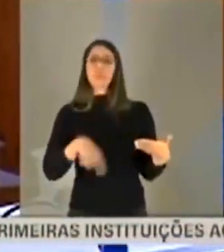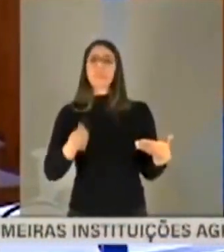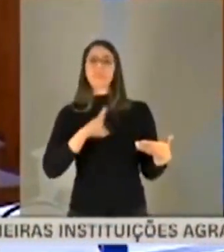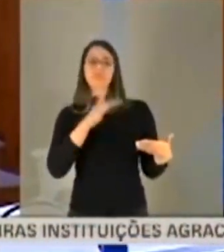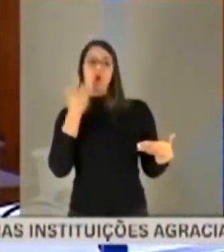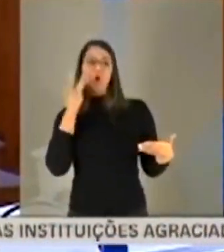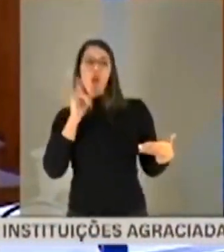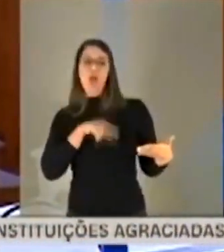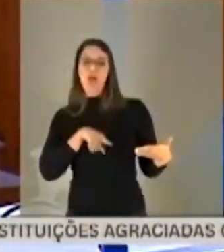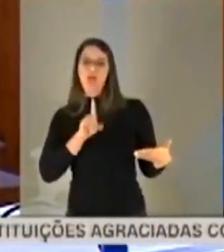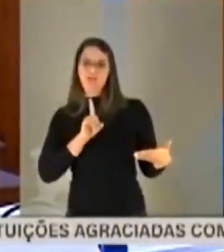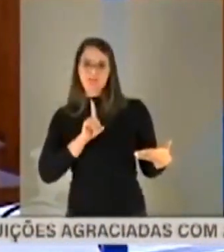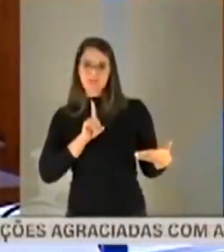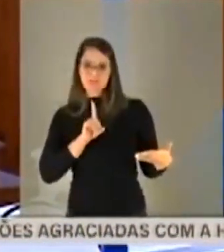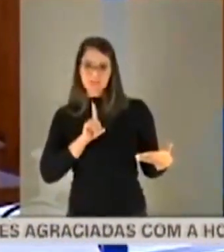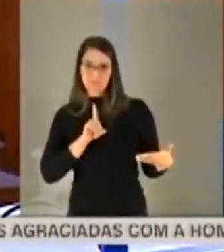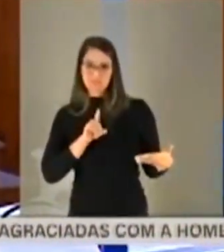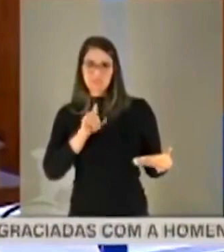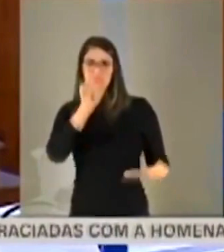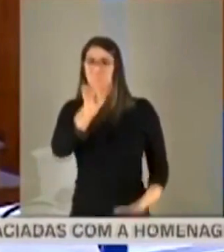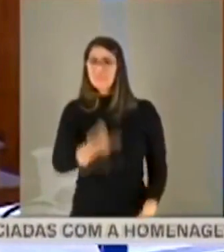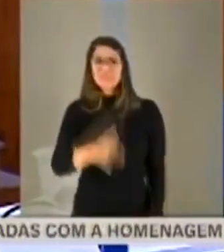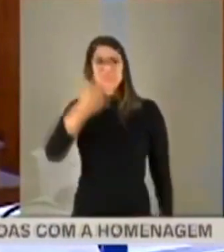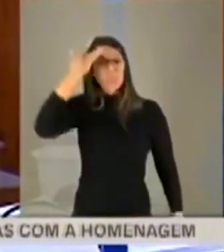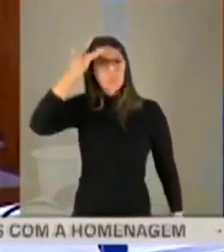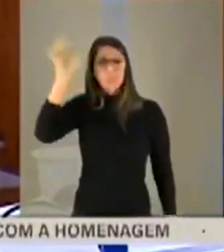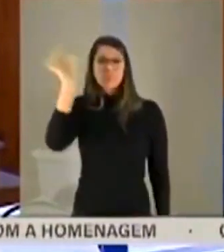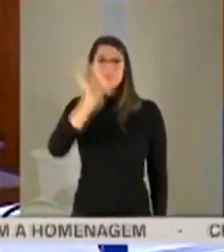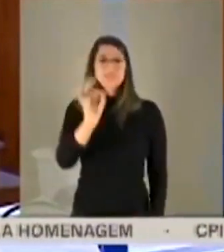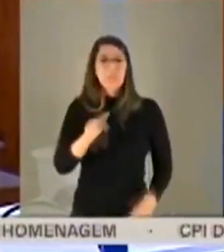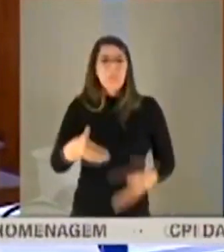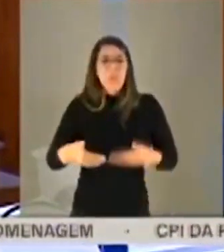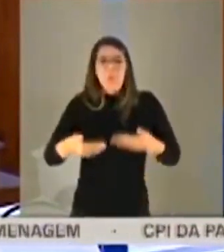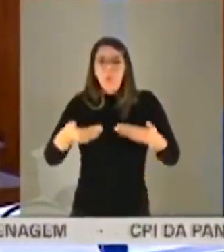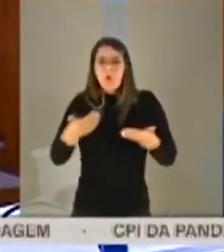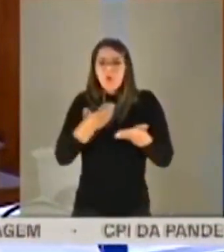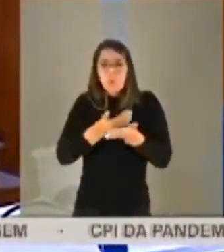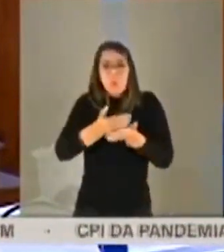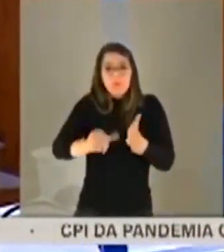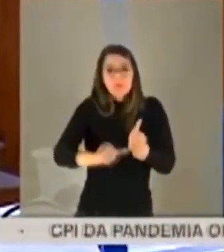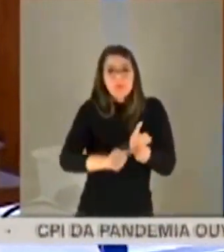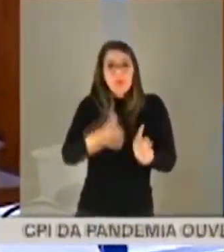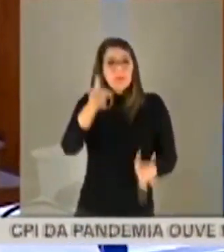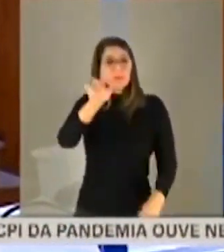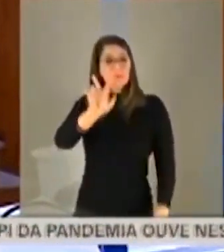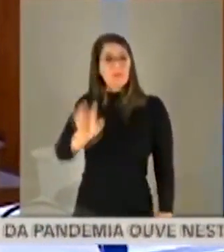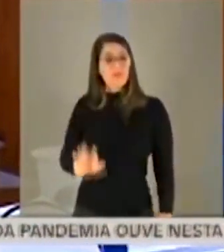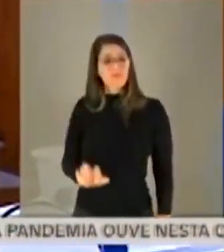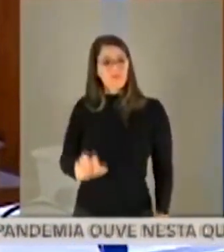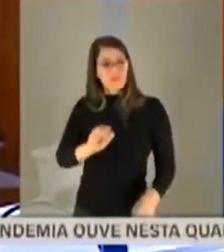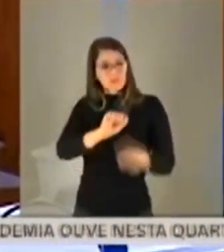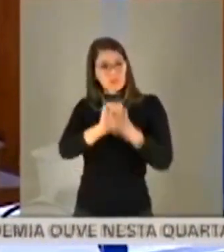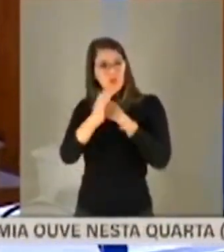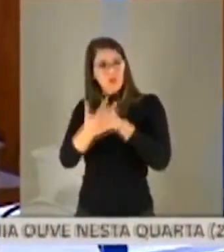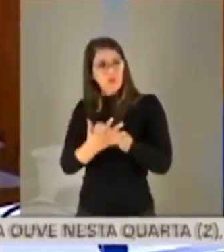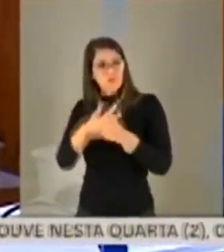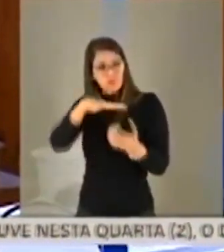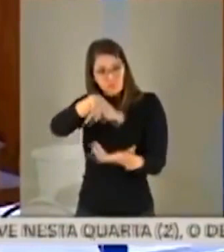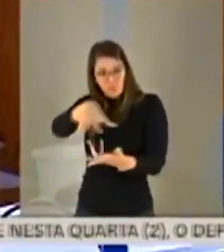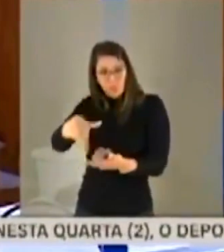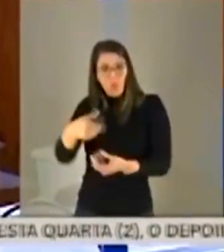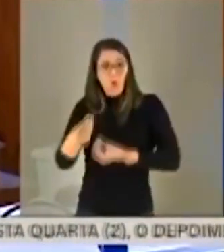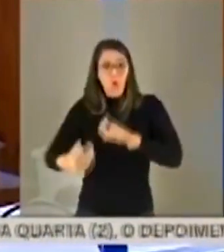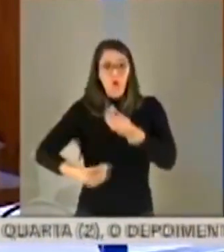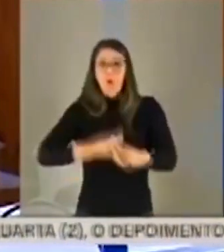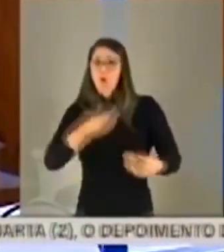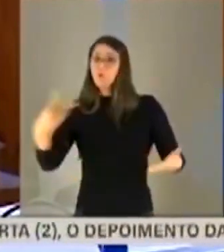ler para ver, não. A senhora nem sabe quando começou a primeira manifestação do coronavírus no mundo e como